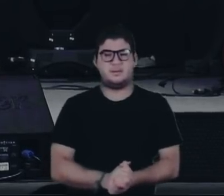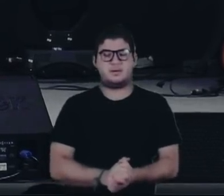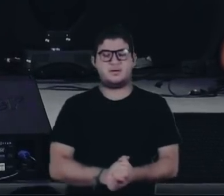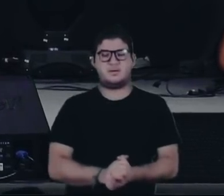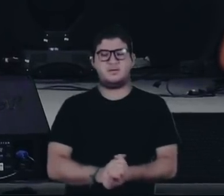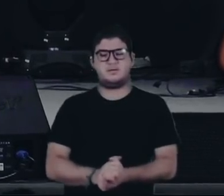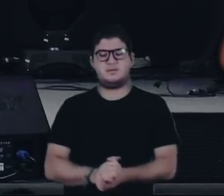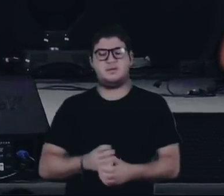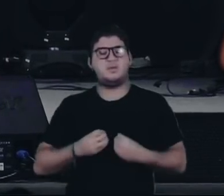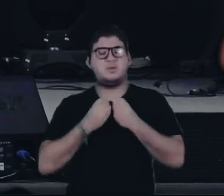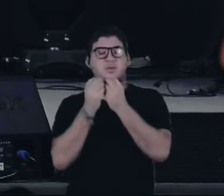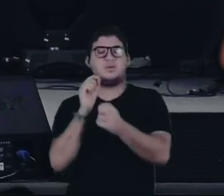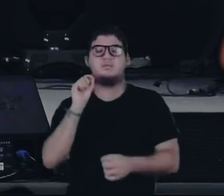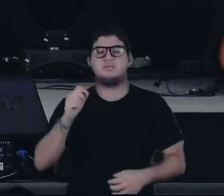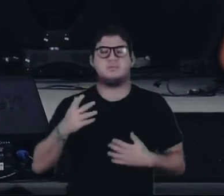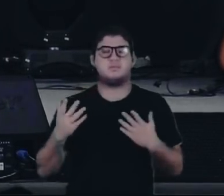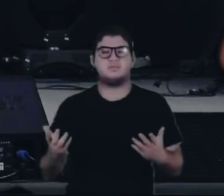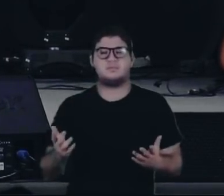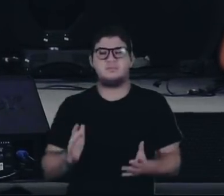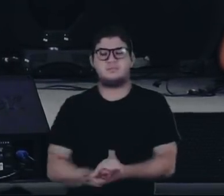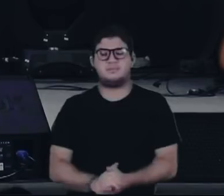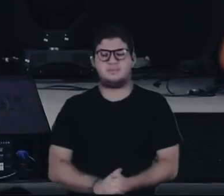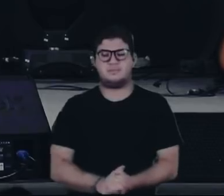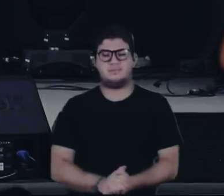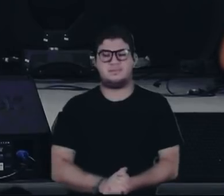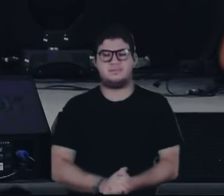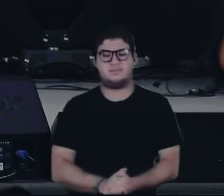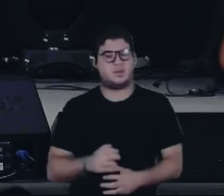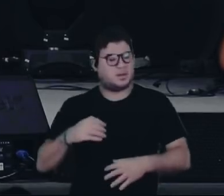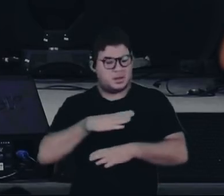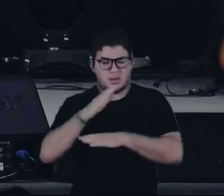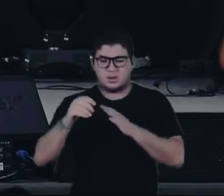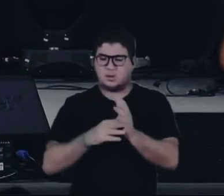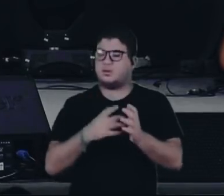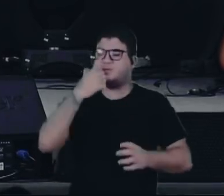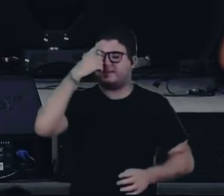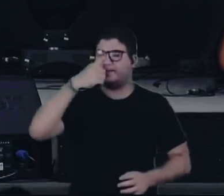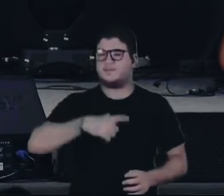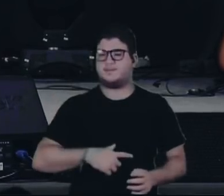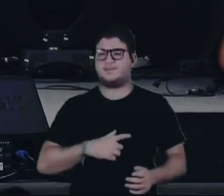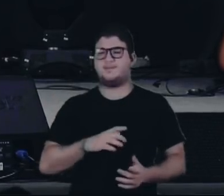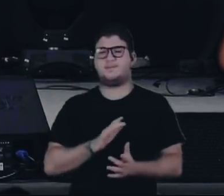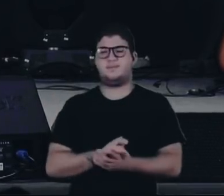É doação de quê, pastor? De tudo que somos.